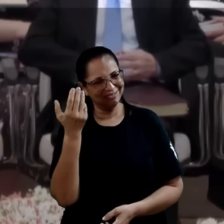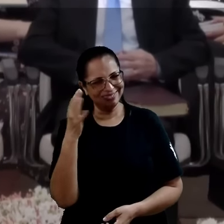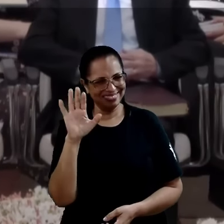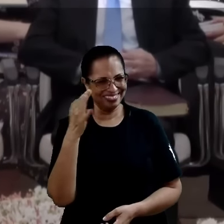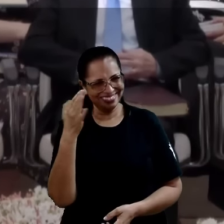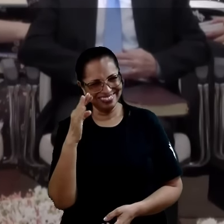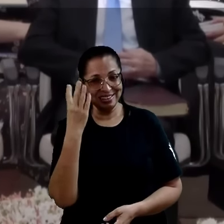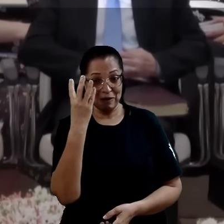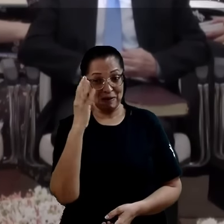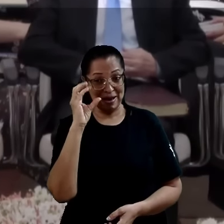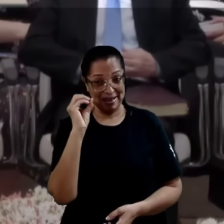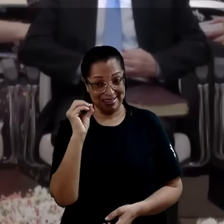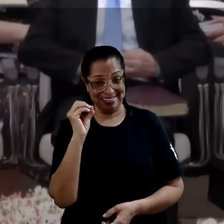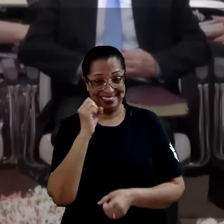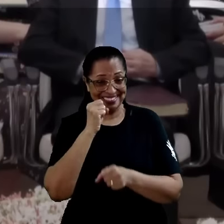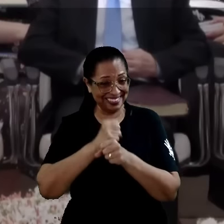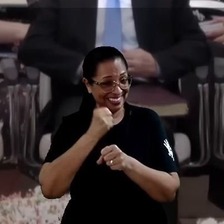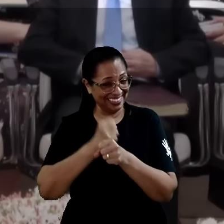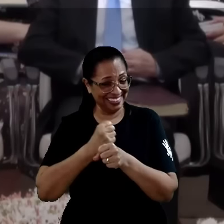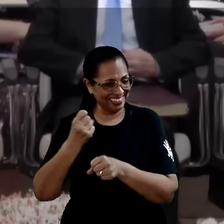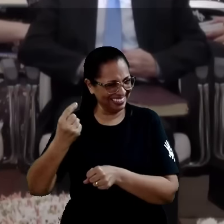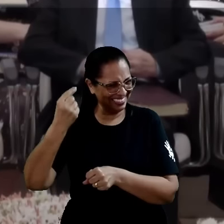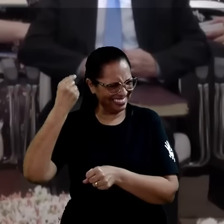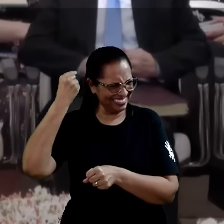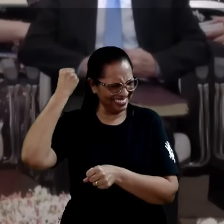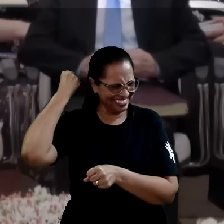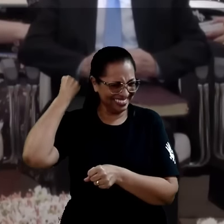mas está tão fresco na minha